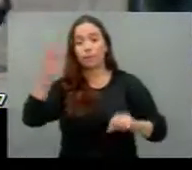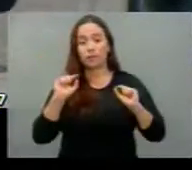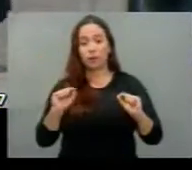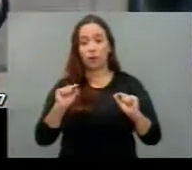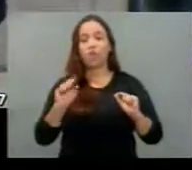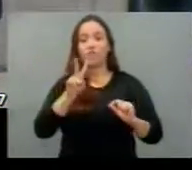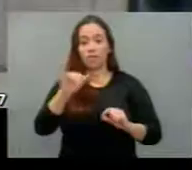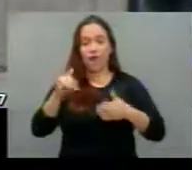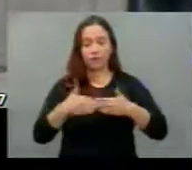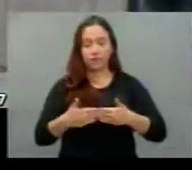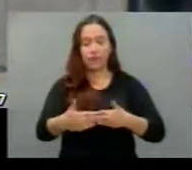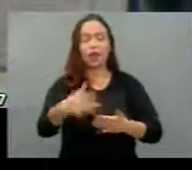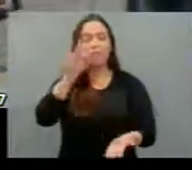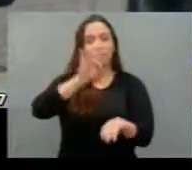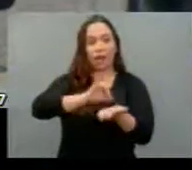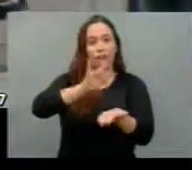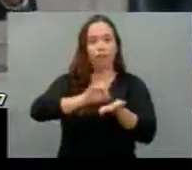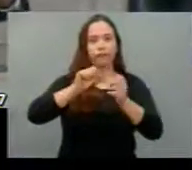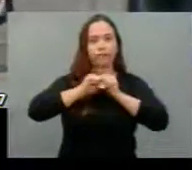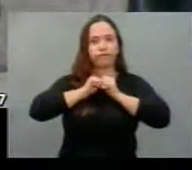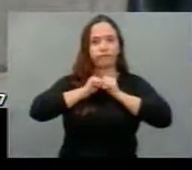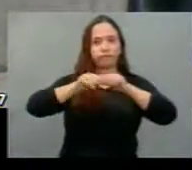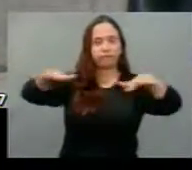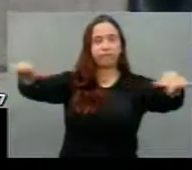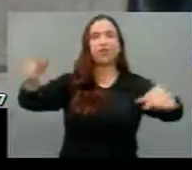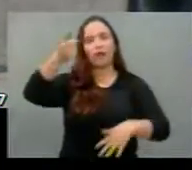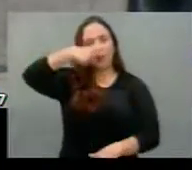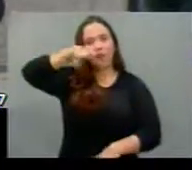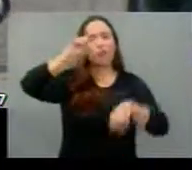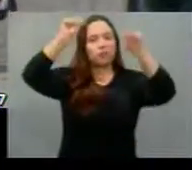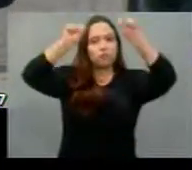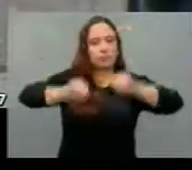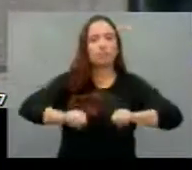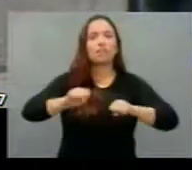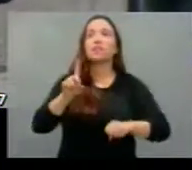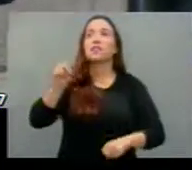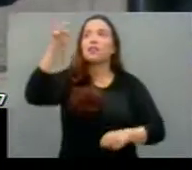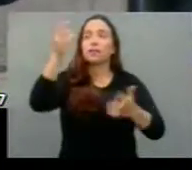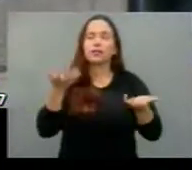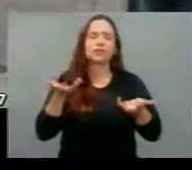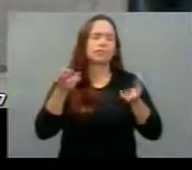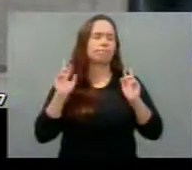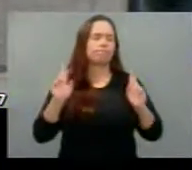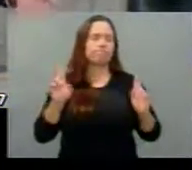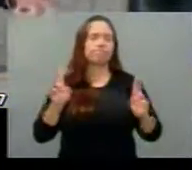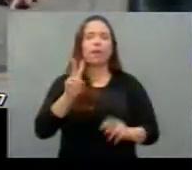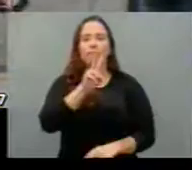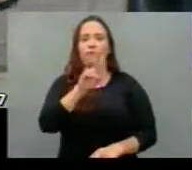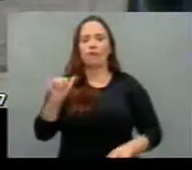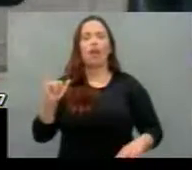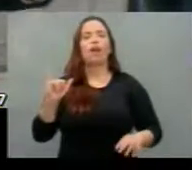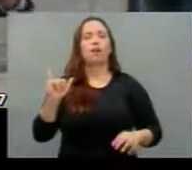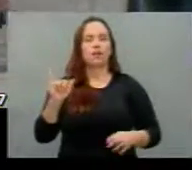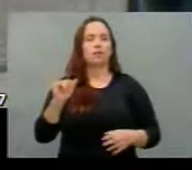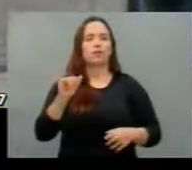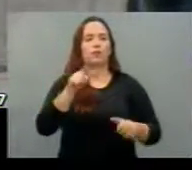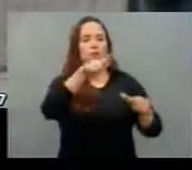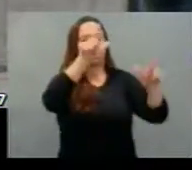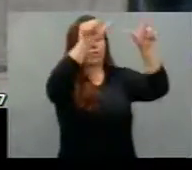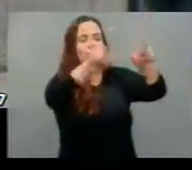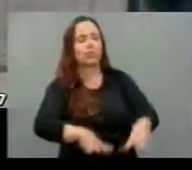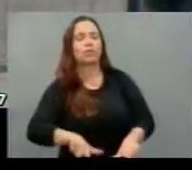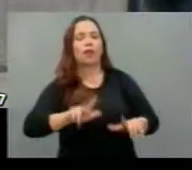final dele, quando as verdades vierem, que não terá, se Deus quiser, claramente será exposta à sociedade que não há